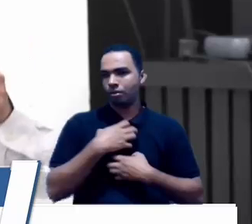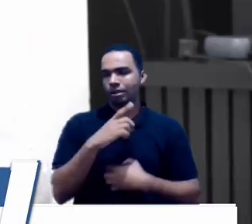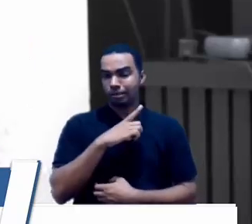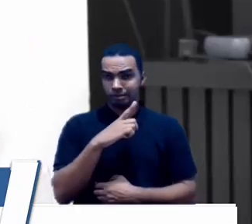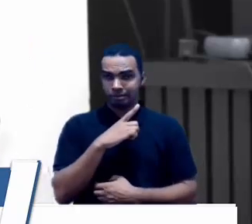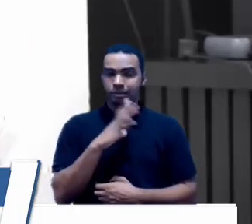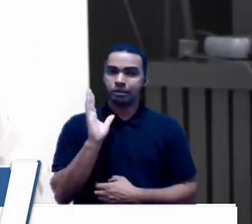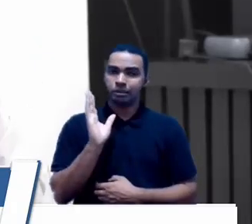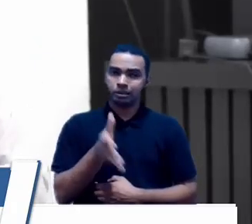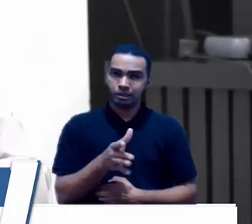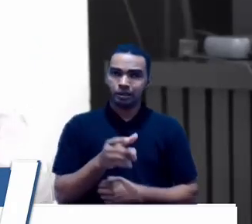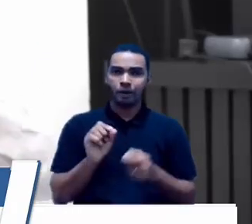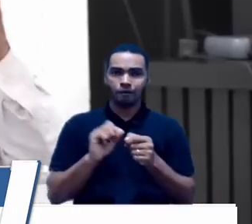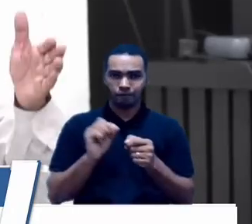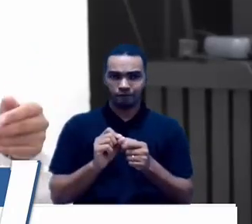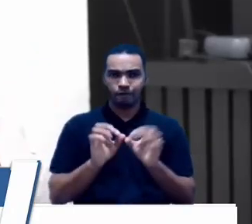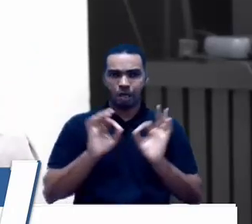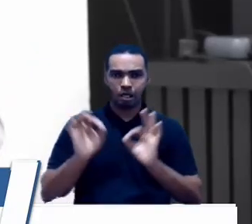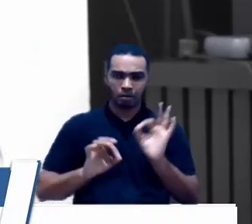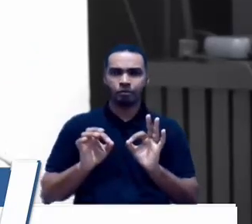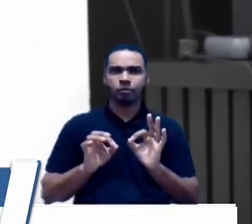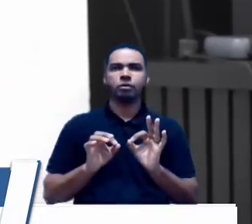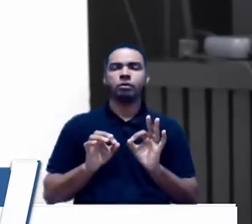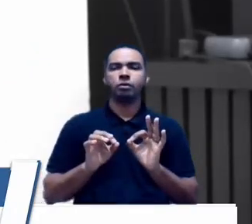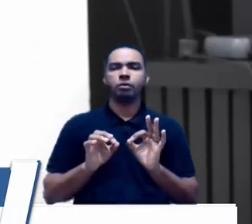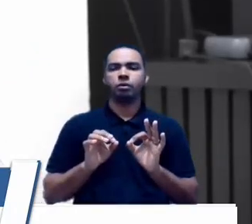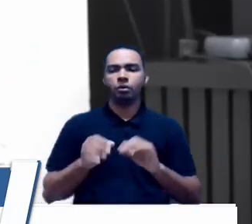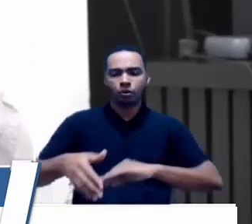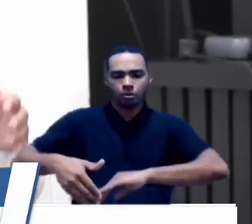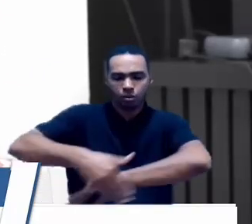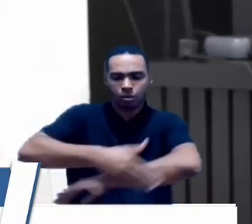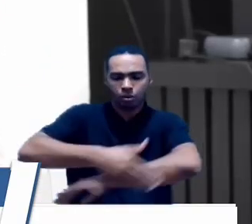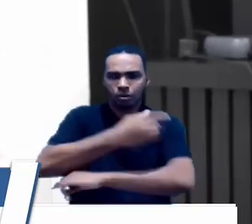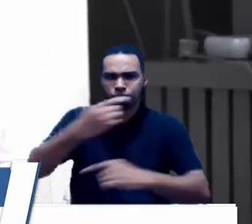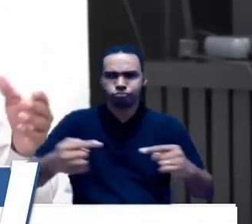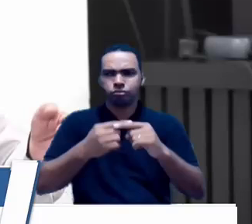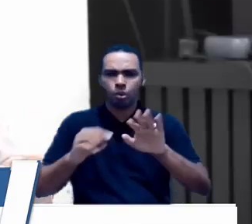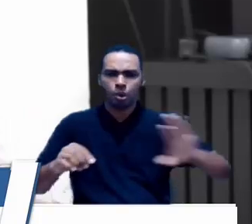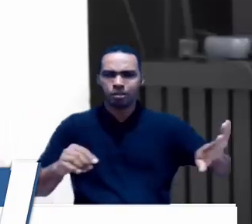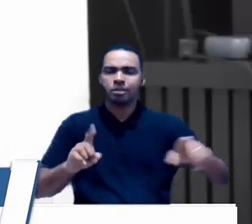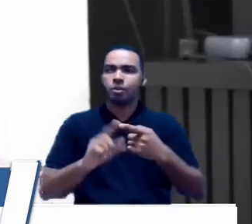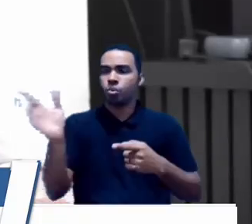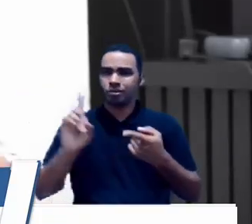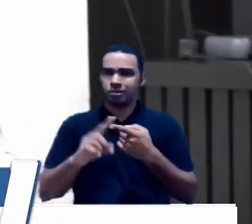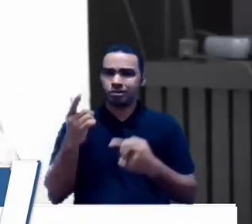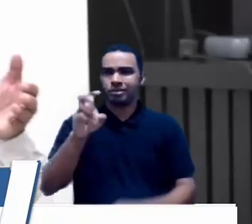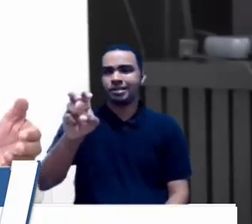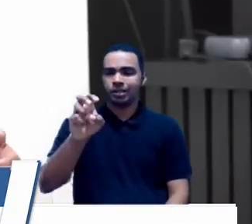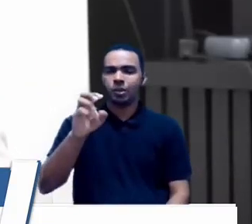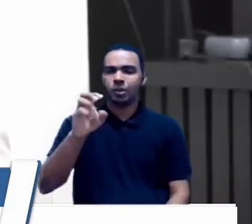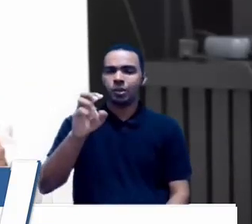foi feita a ligação dos esgotos, né, foi feito de um lado, inclusive do outro lado tem mais 5 casas que precisa também ser feito.